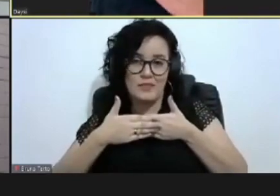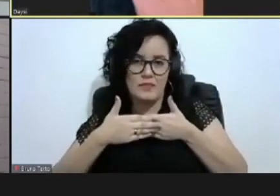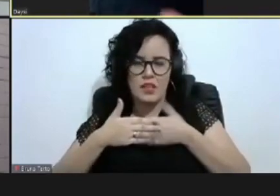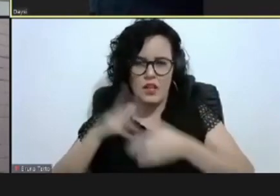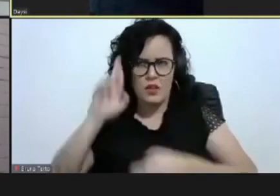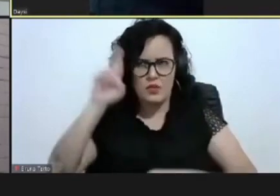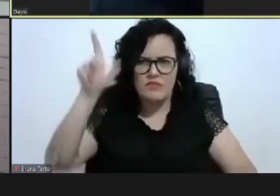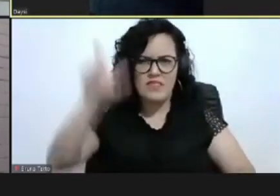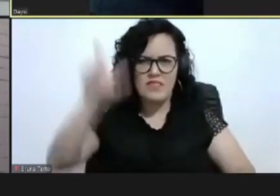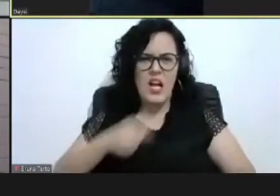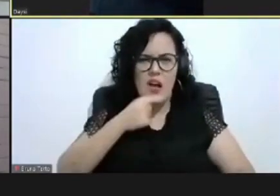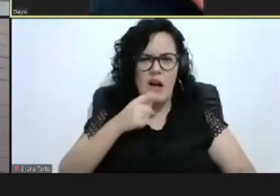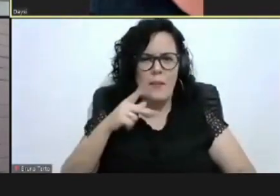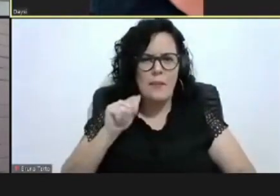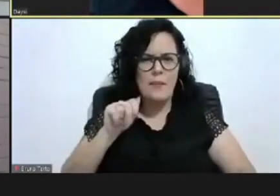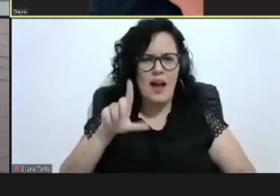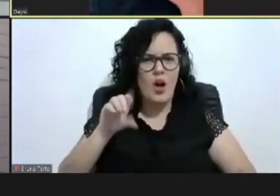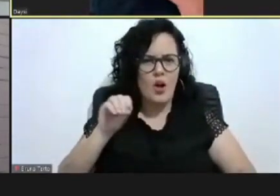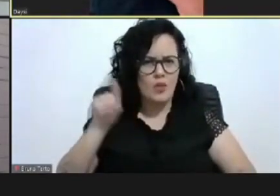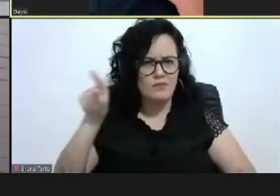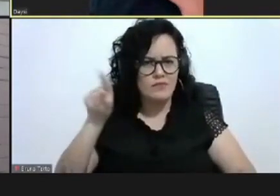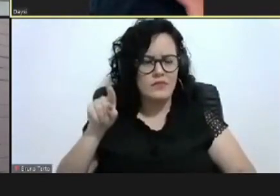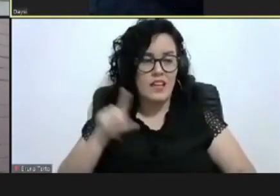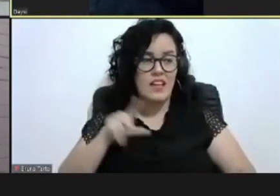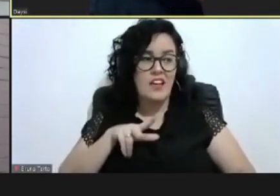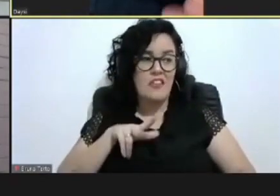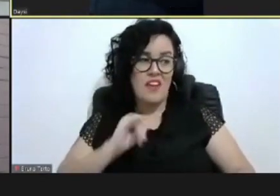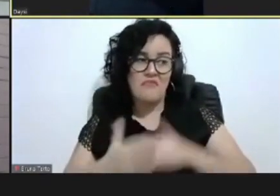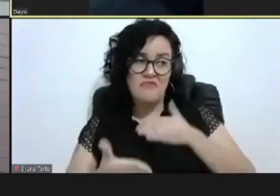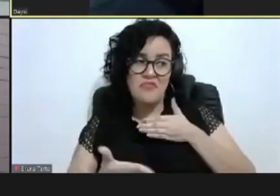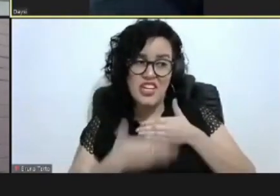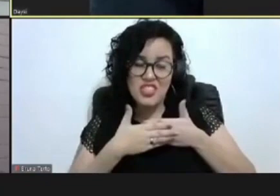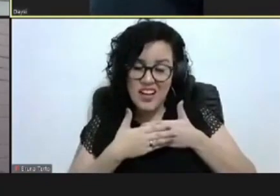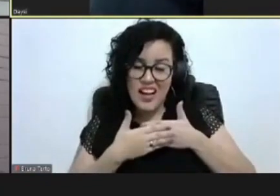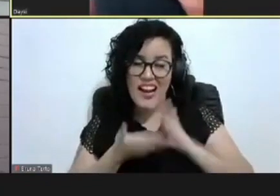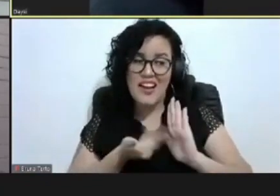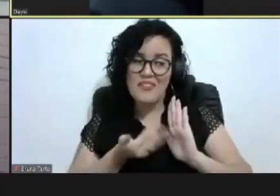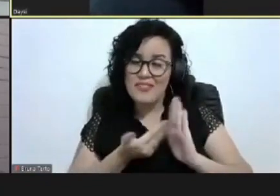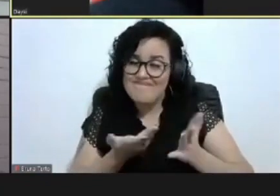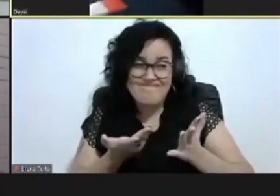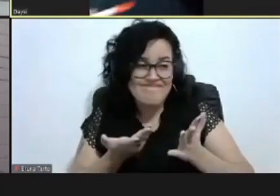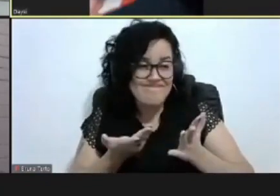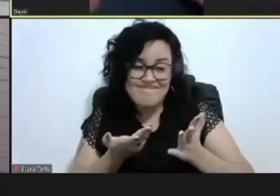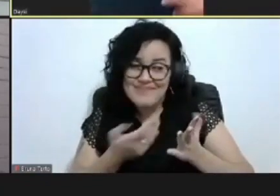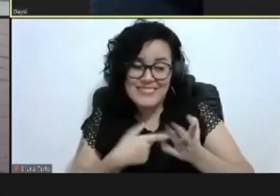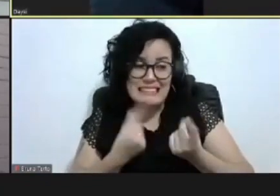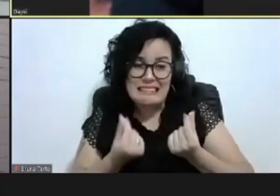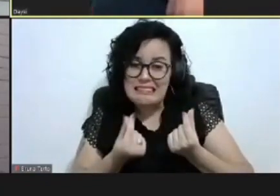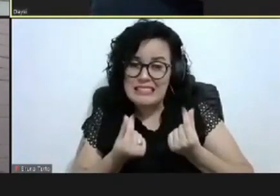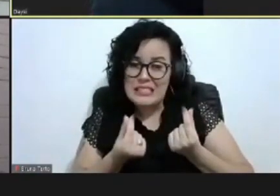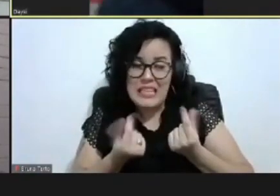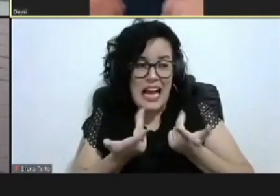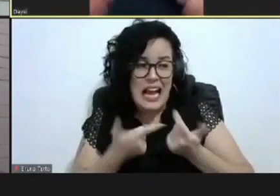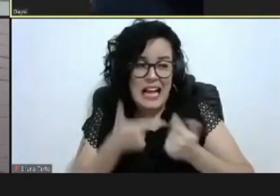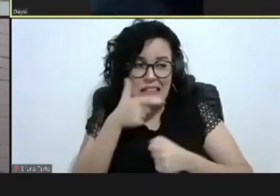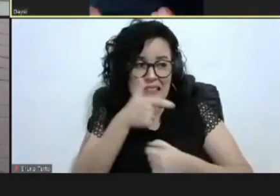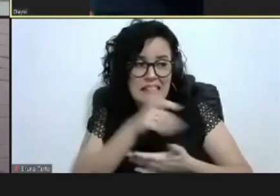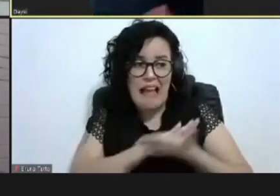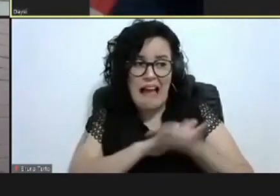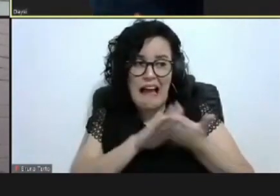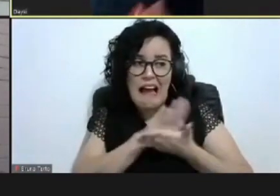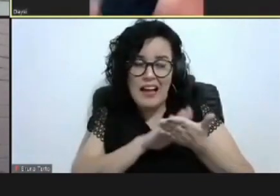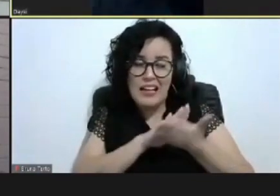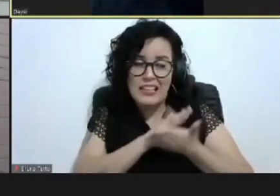era Paulo Lemos, ele vai fechar a revista, não tem mais condições de interesse, ou,